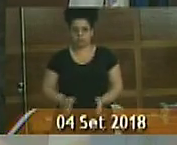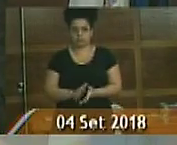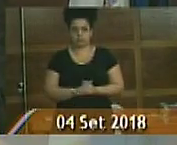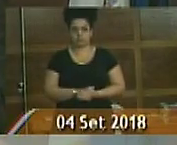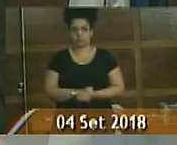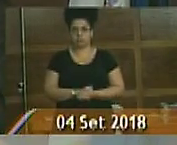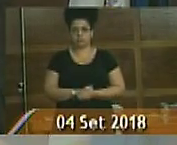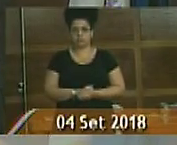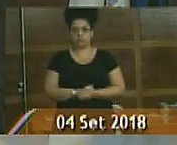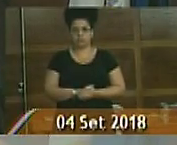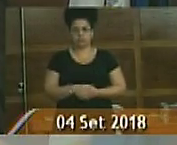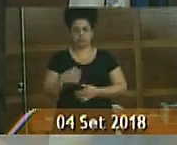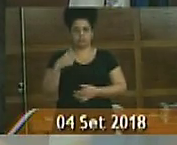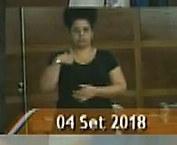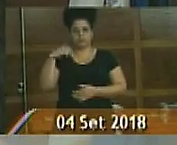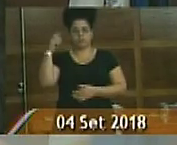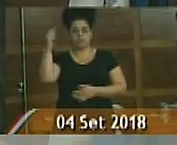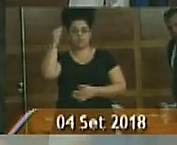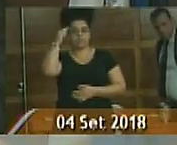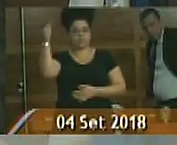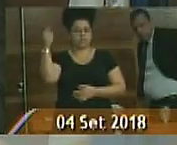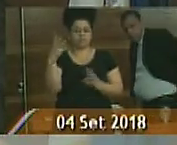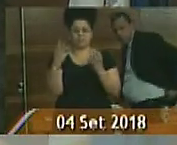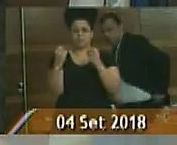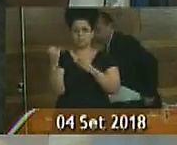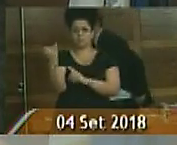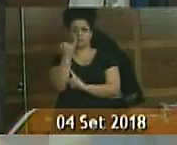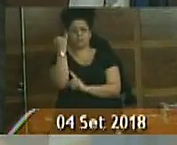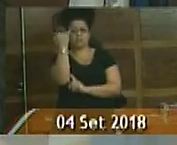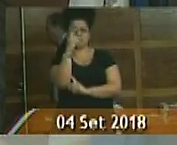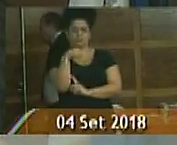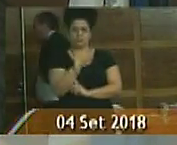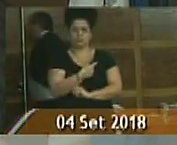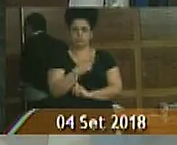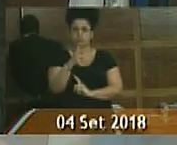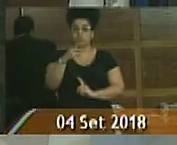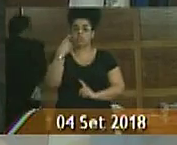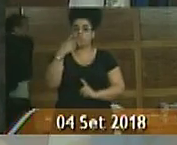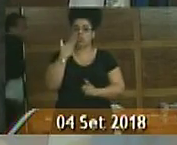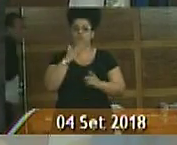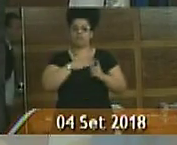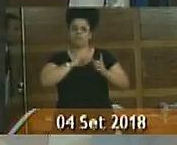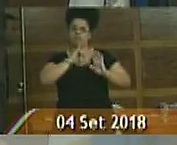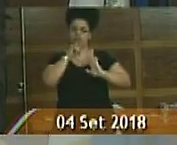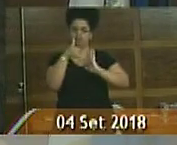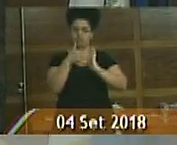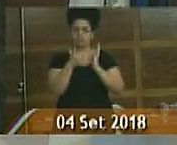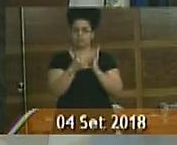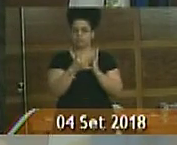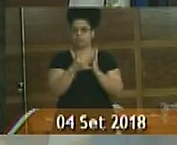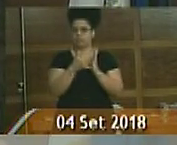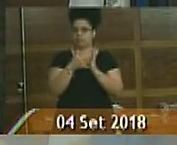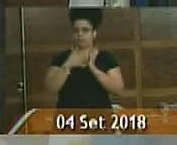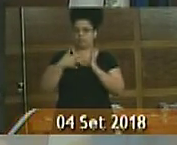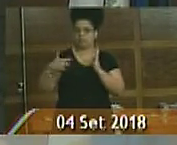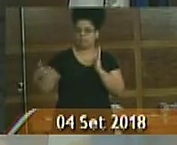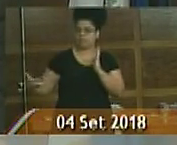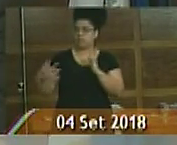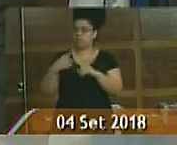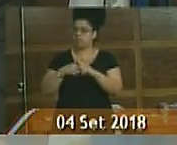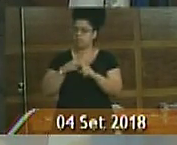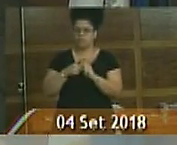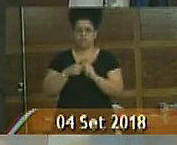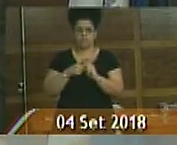Eu acho de suma importância estar sempre falando das indicações, porque muitas das vezes